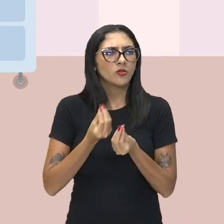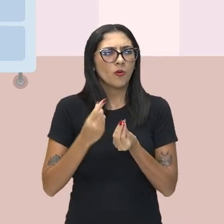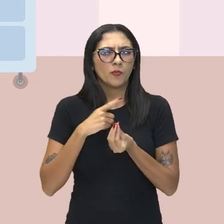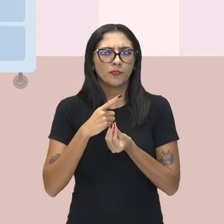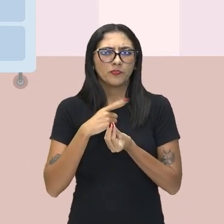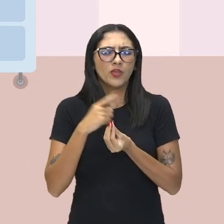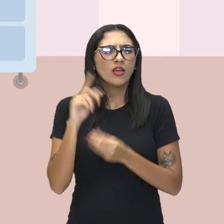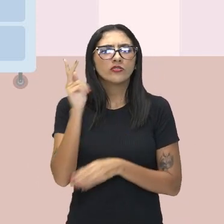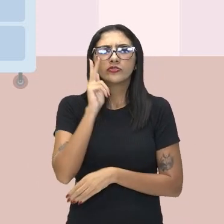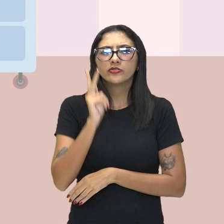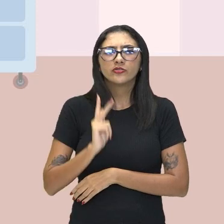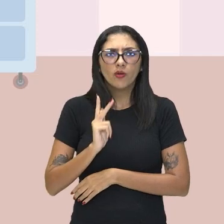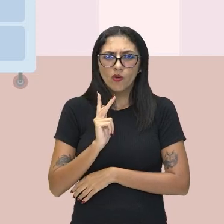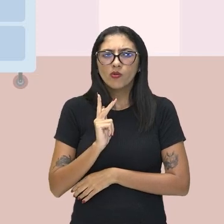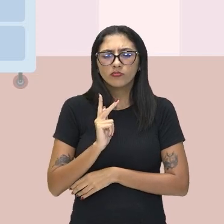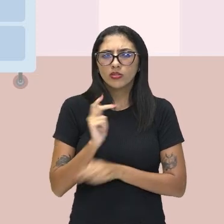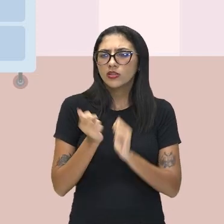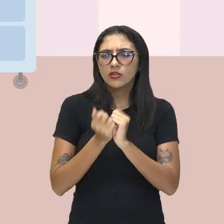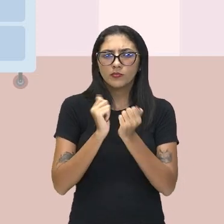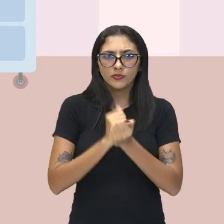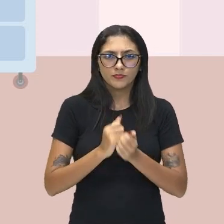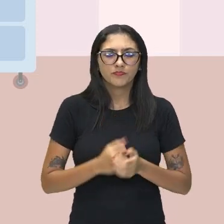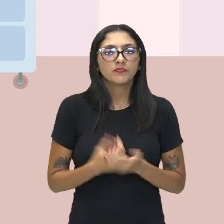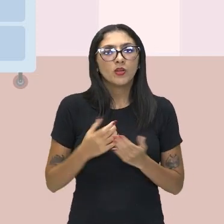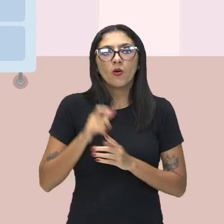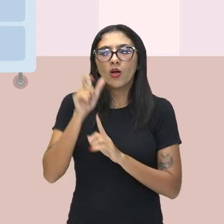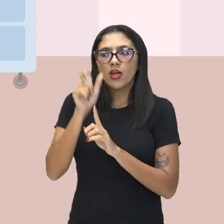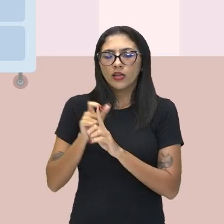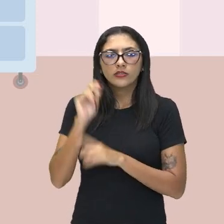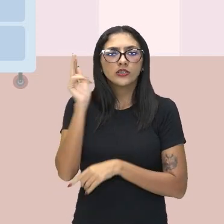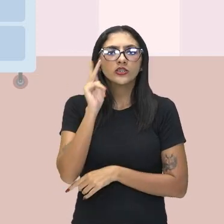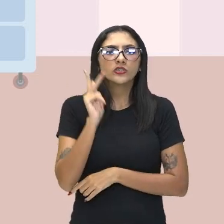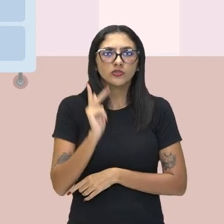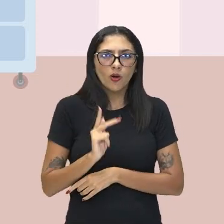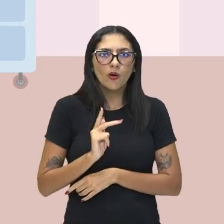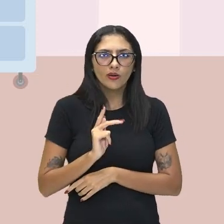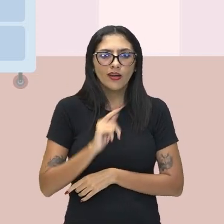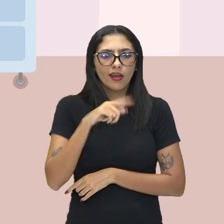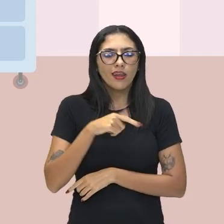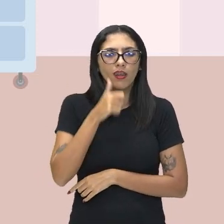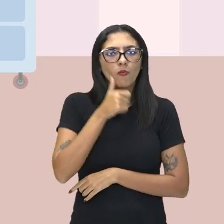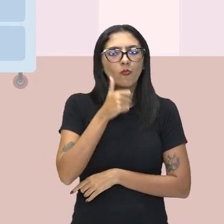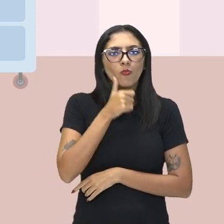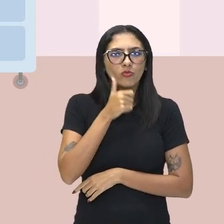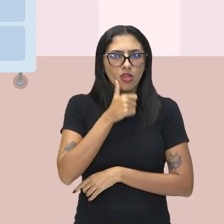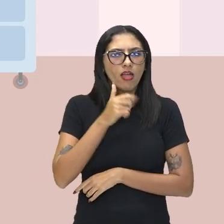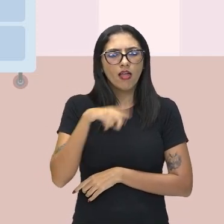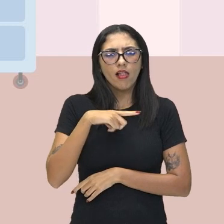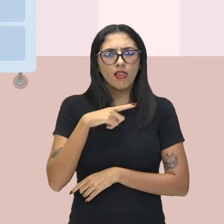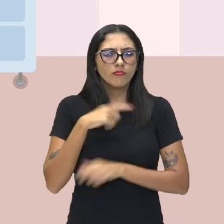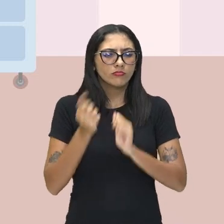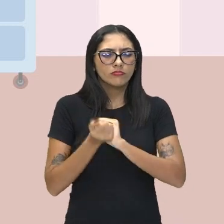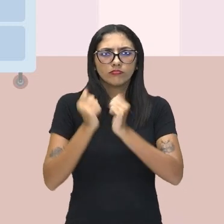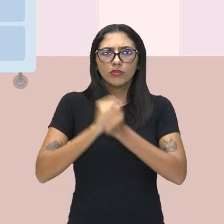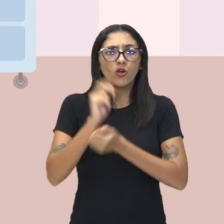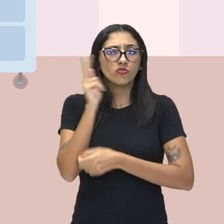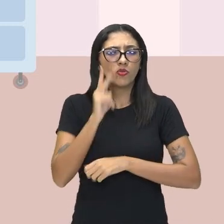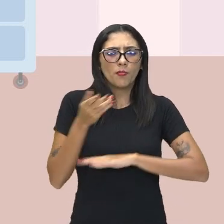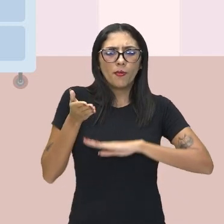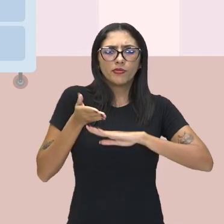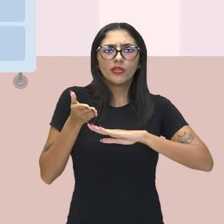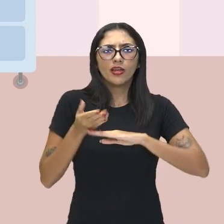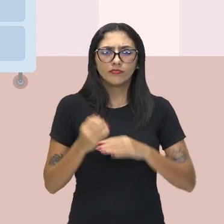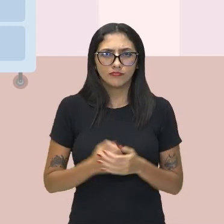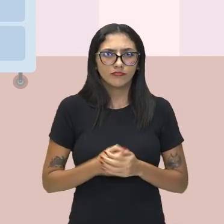nós temos nesse conto, tá, gente? Então, a moça tecelã, ele é um conto de fadas mais um pouquinho moderno, né? Que vai retratar aí a história de